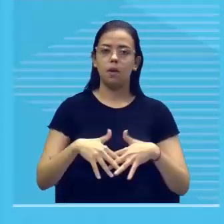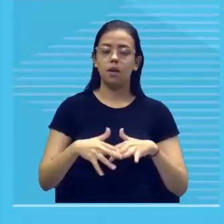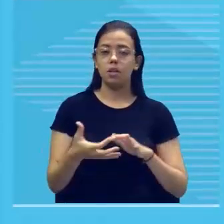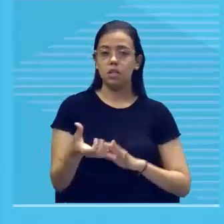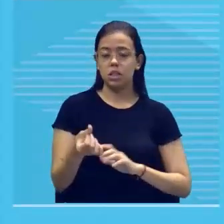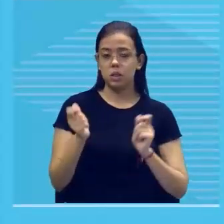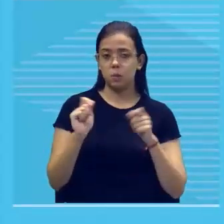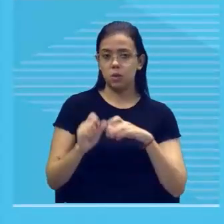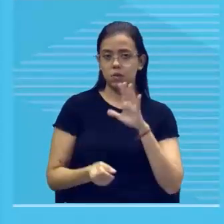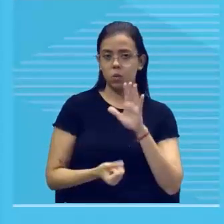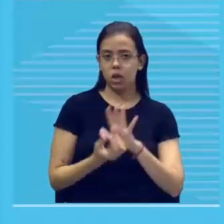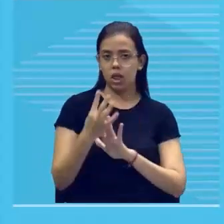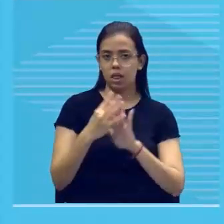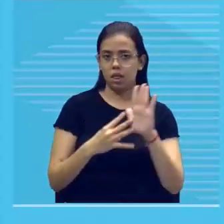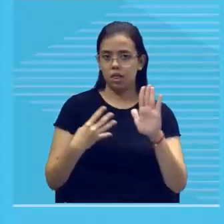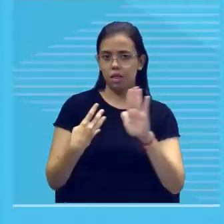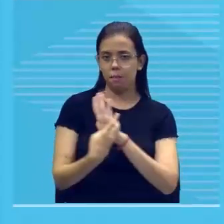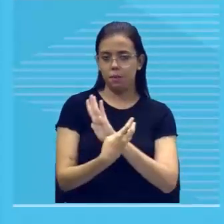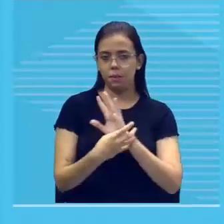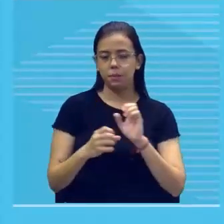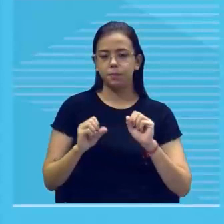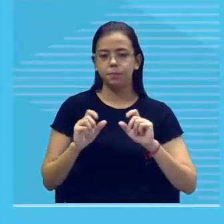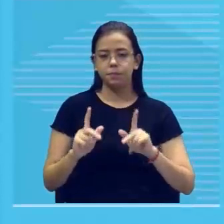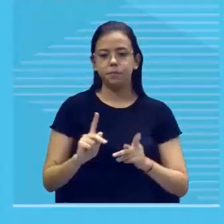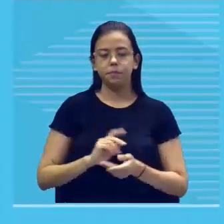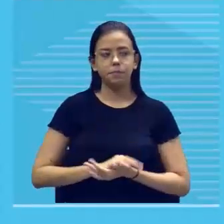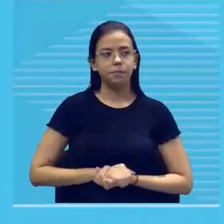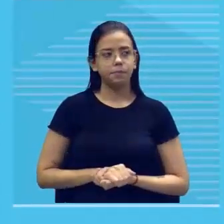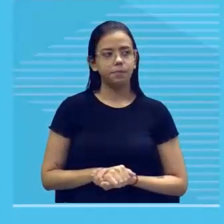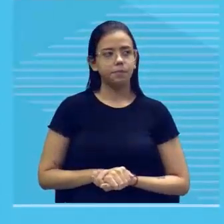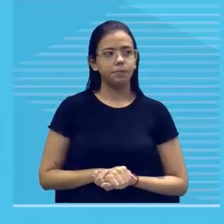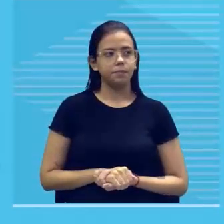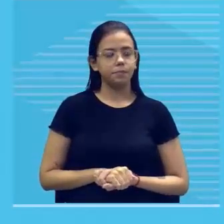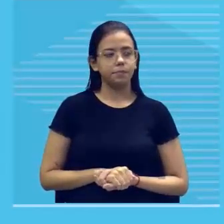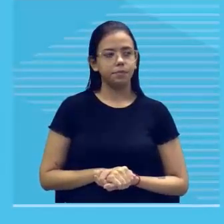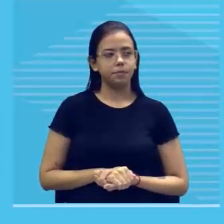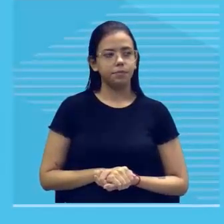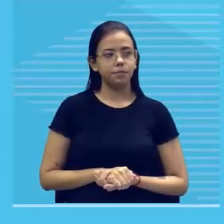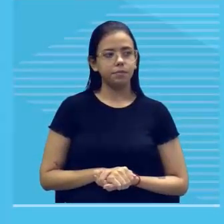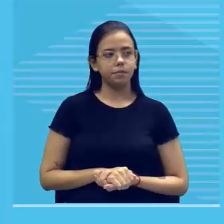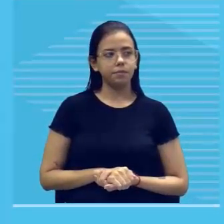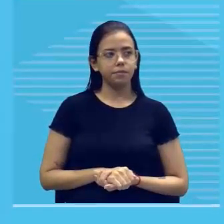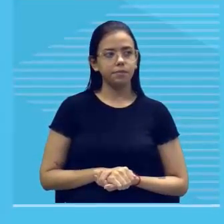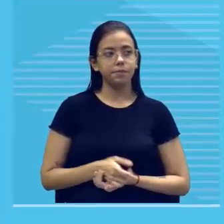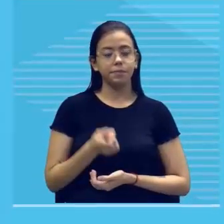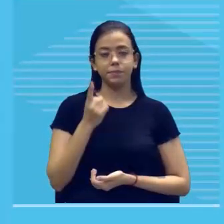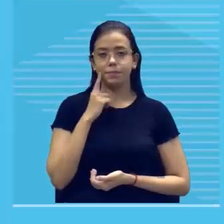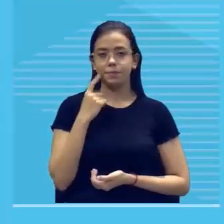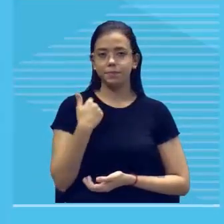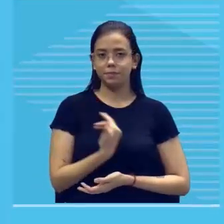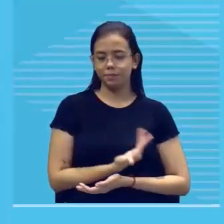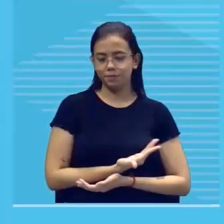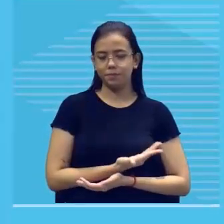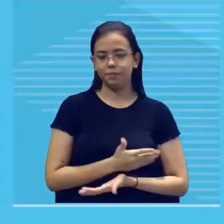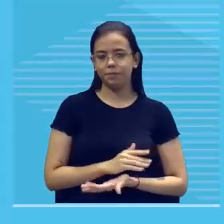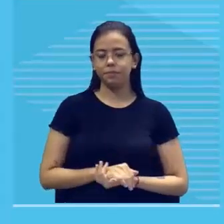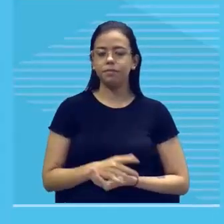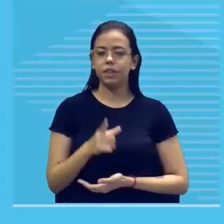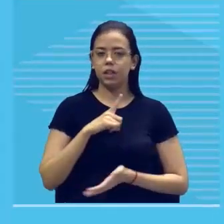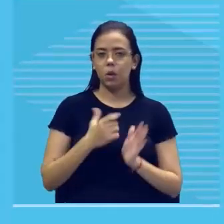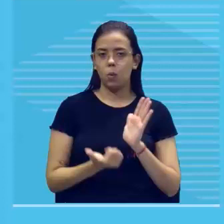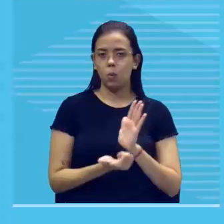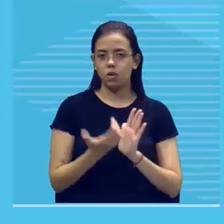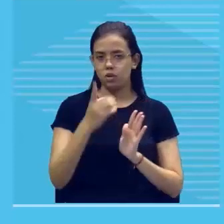tabelinha Oi tá monta uma tabelinha Ó Pai Ó aí ó Oi gente tem aqui